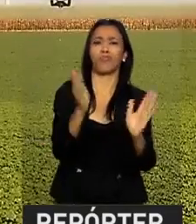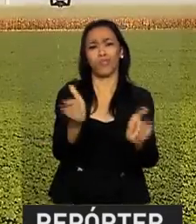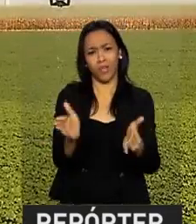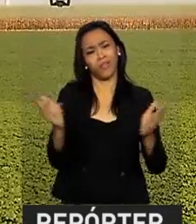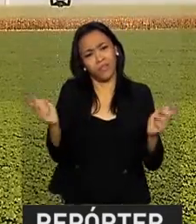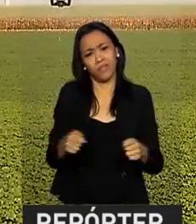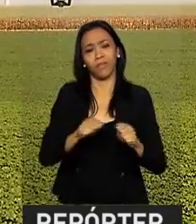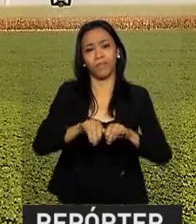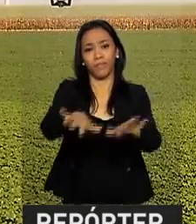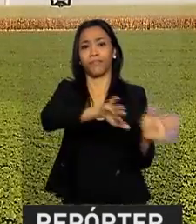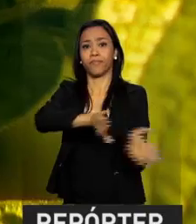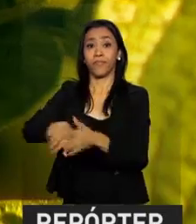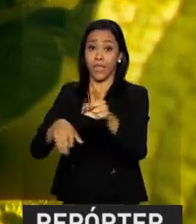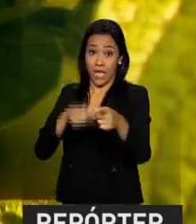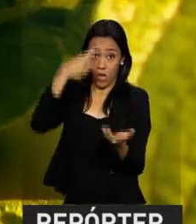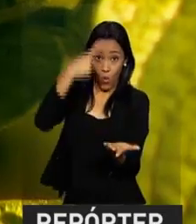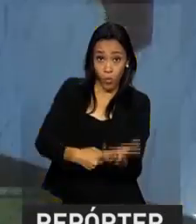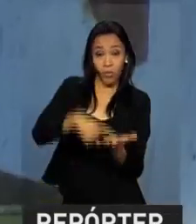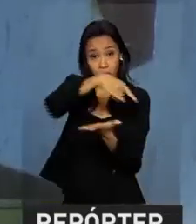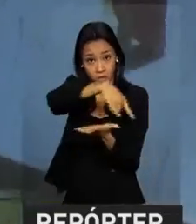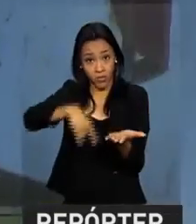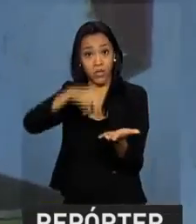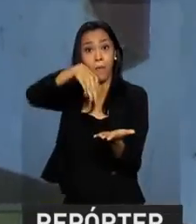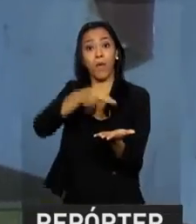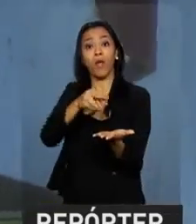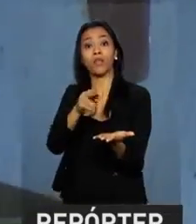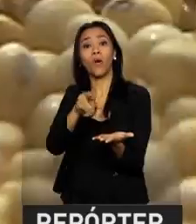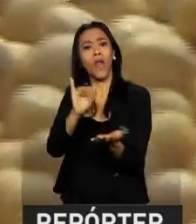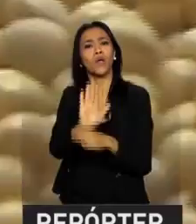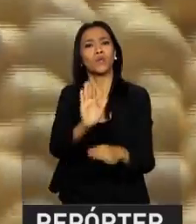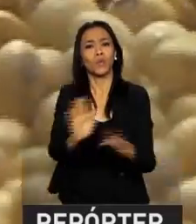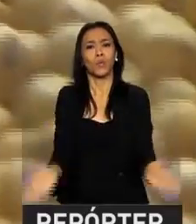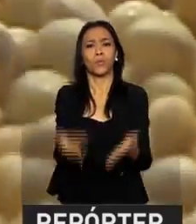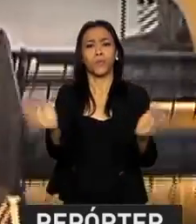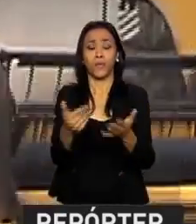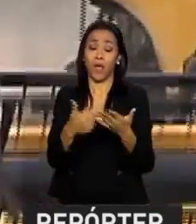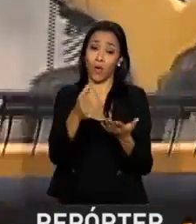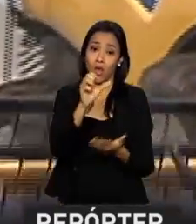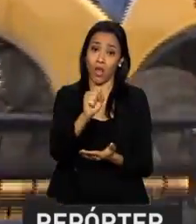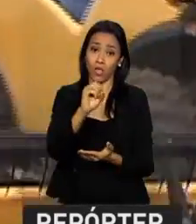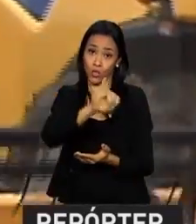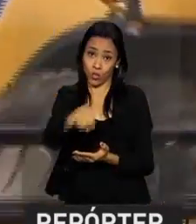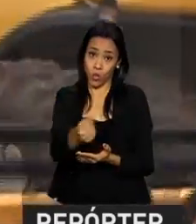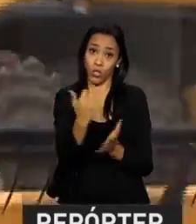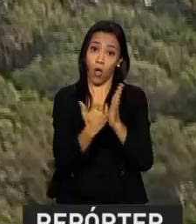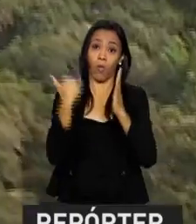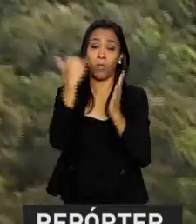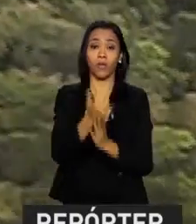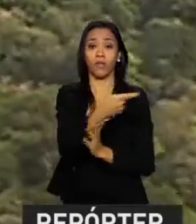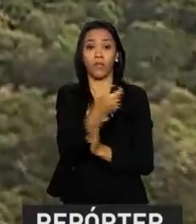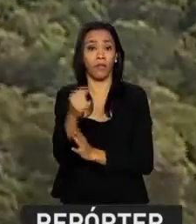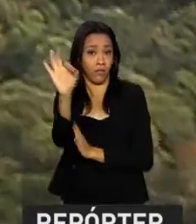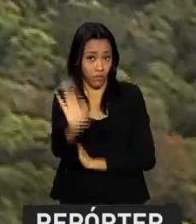10 anos, o pacto ajudou a mudar a imagem do agronegócio brasileiro. Embora a produção de soja tenha aumentado 200%,